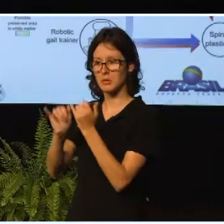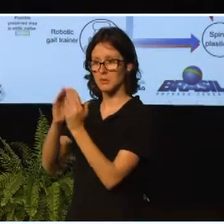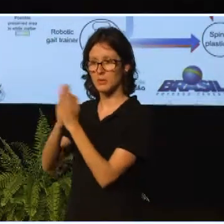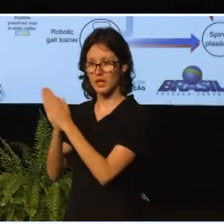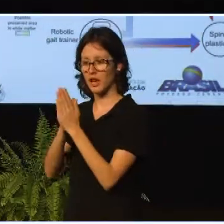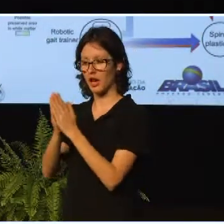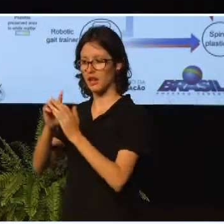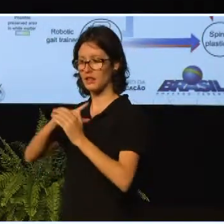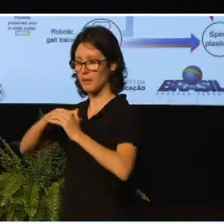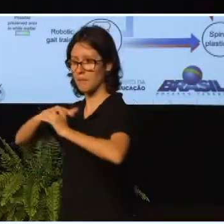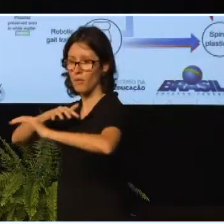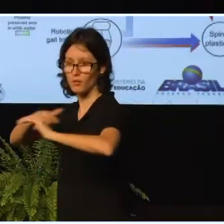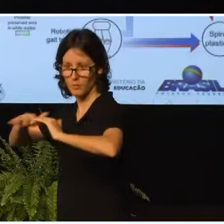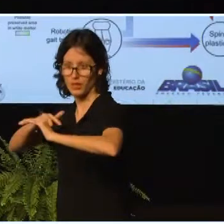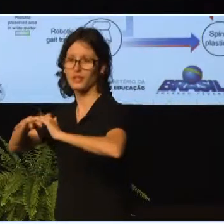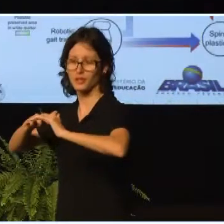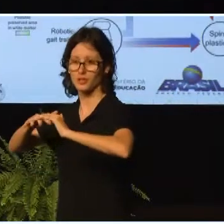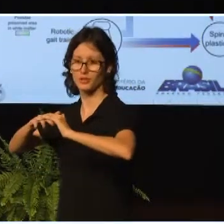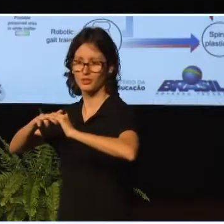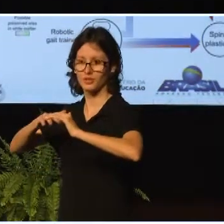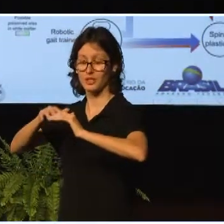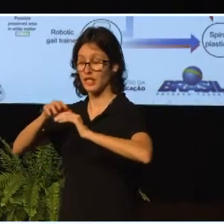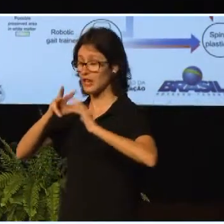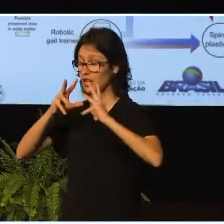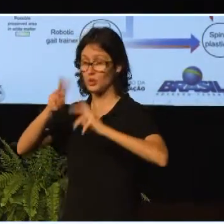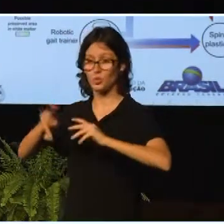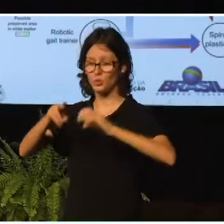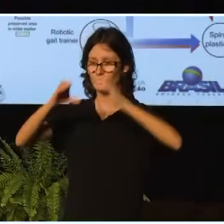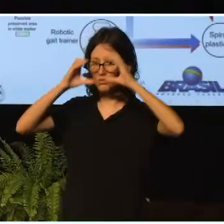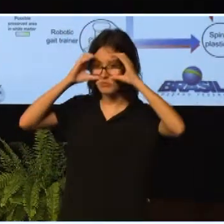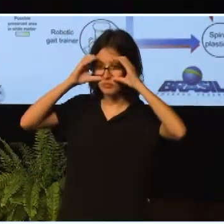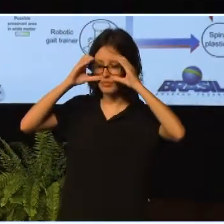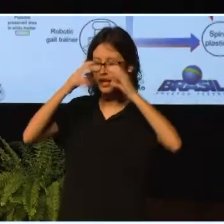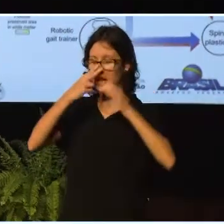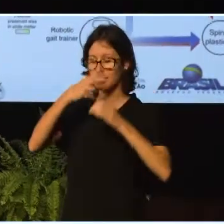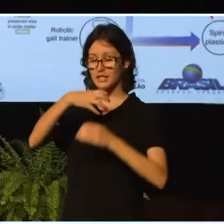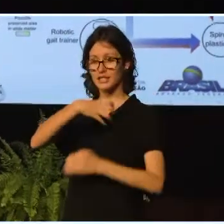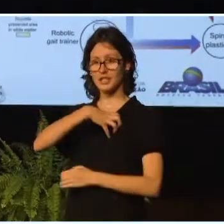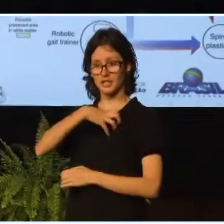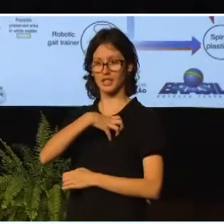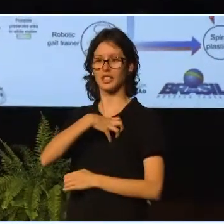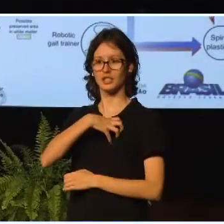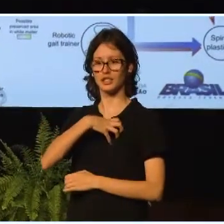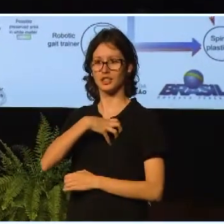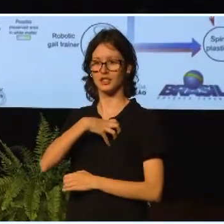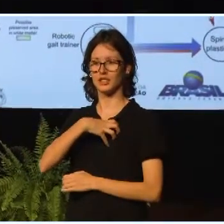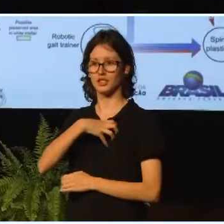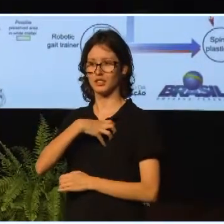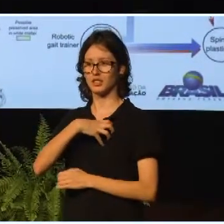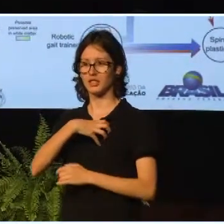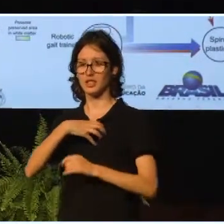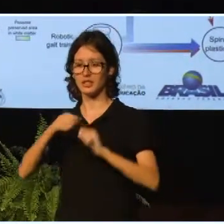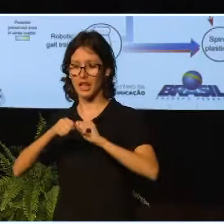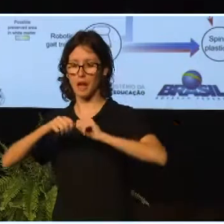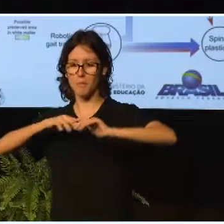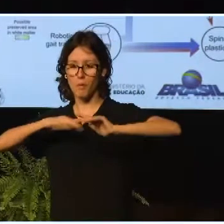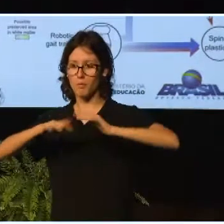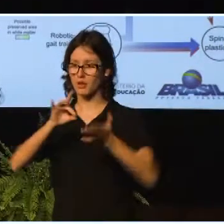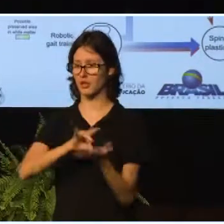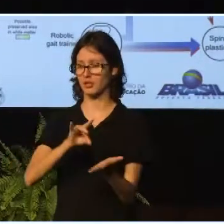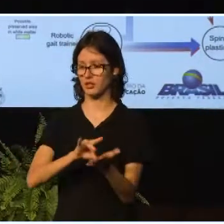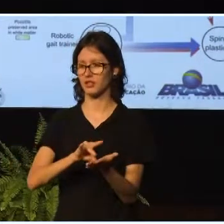avatar e ele se mexe. E ele vê isso pela realidade virtual. Então, ele tem a sensação de estar se movendo de